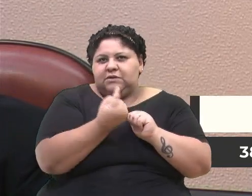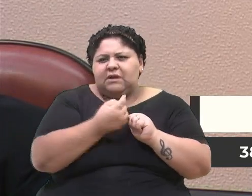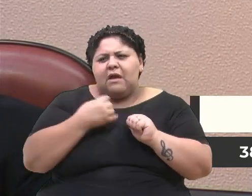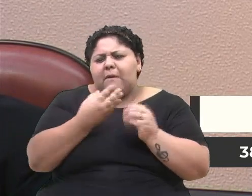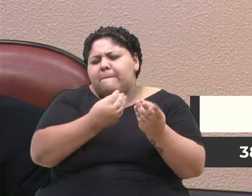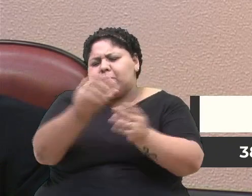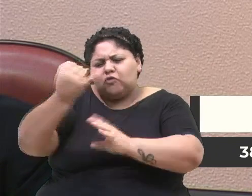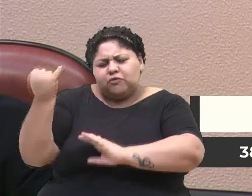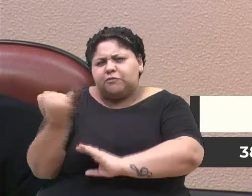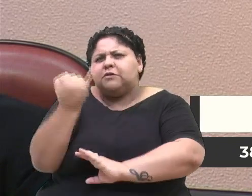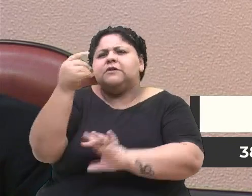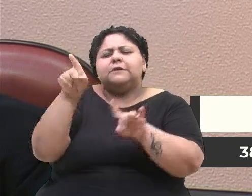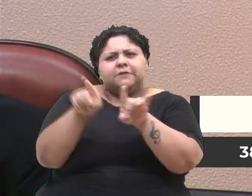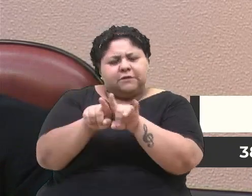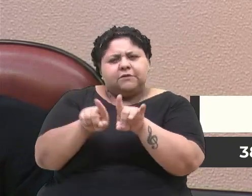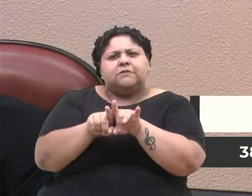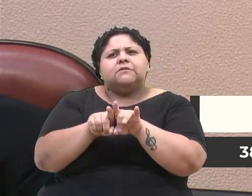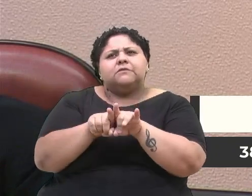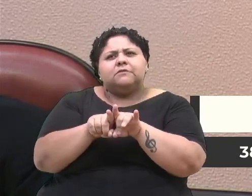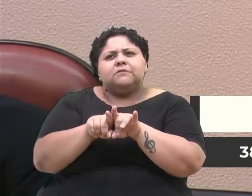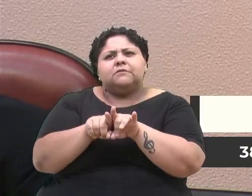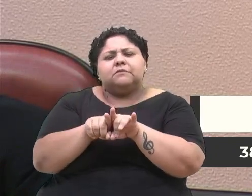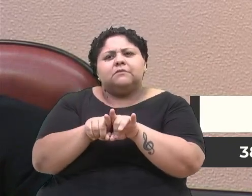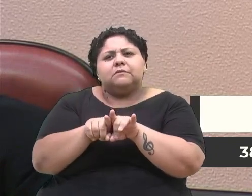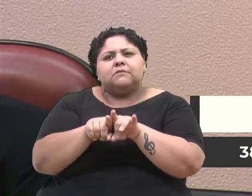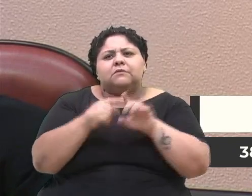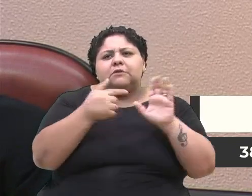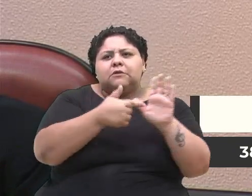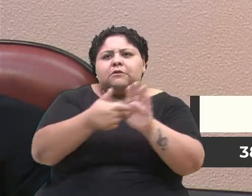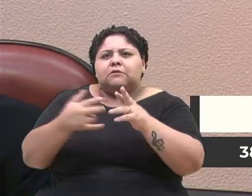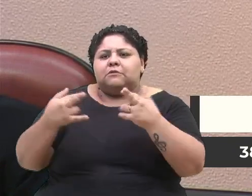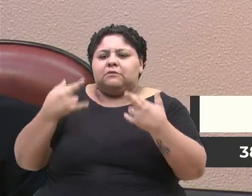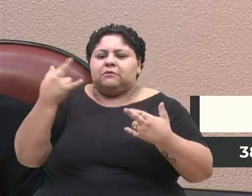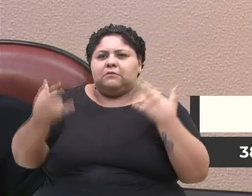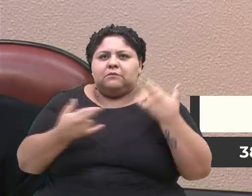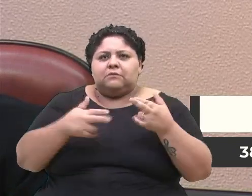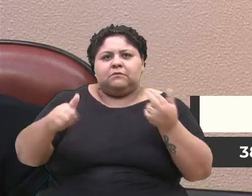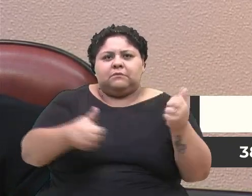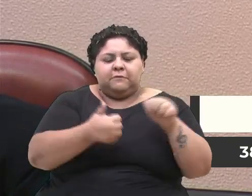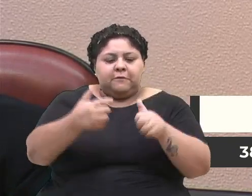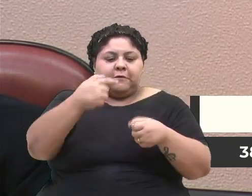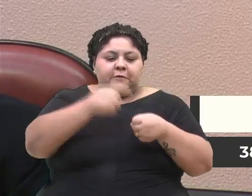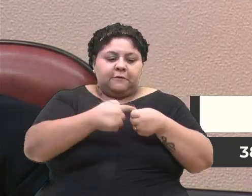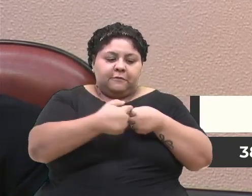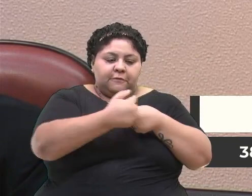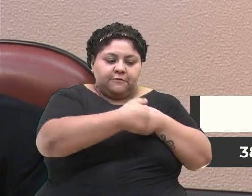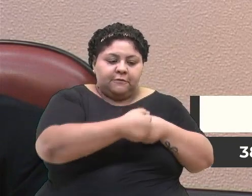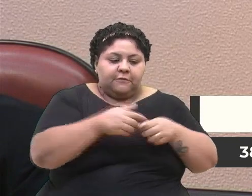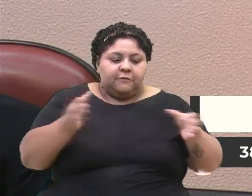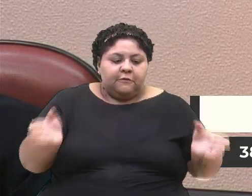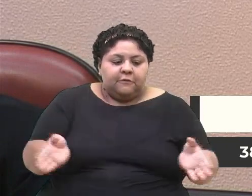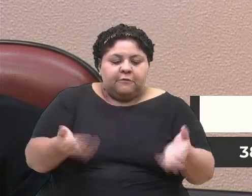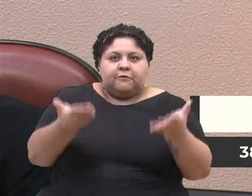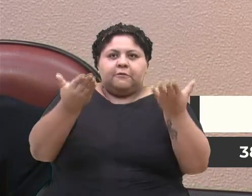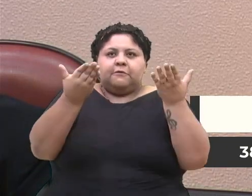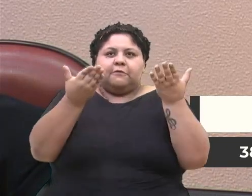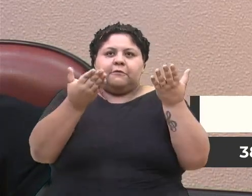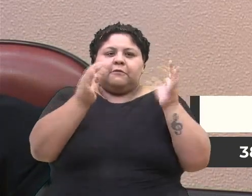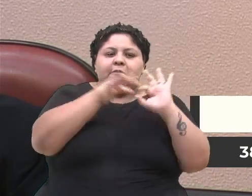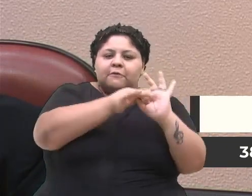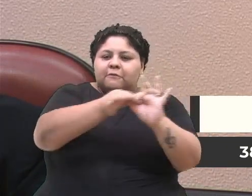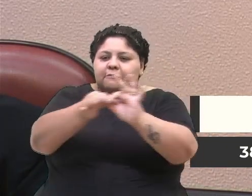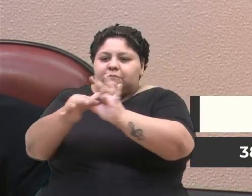importância. Além de ele promove lazer de qualidade para a cidade, estimula a interação